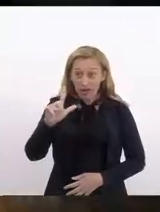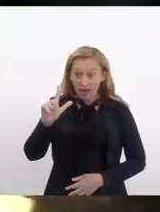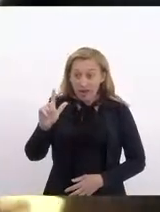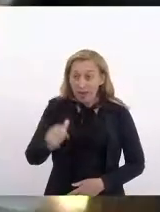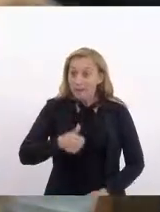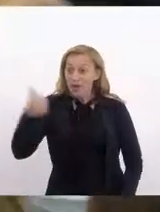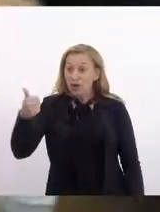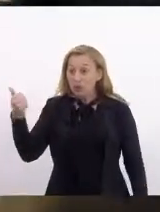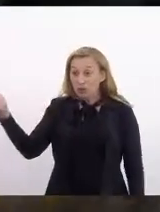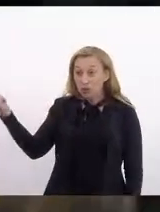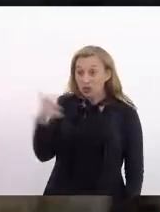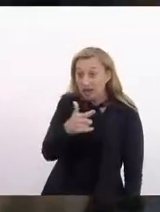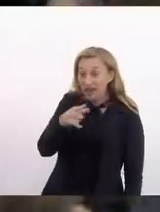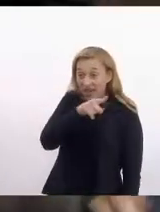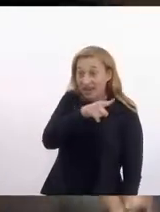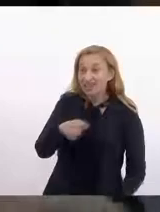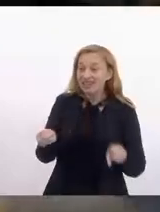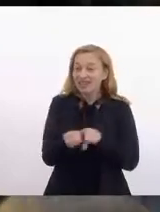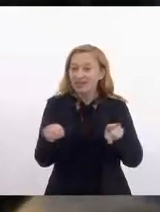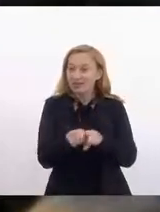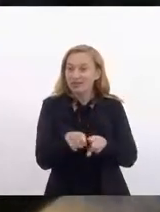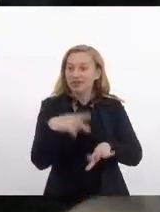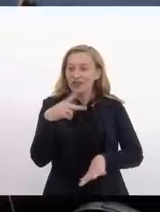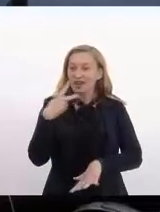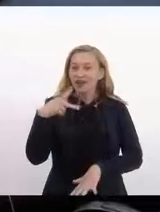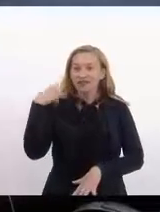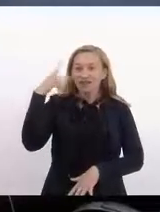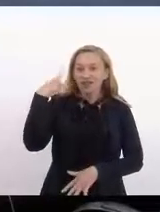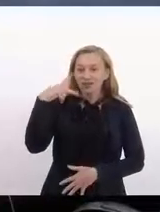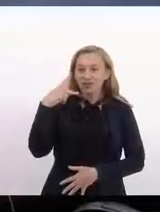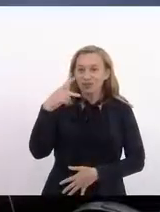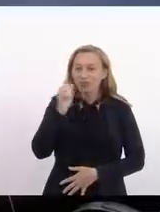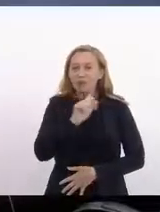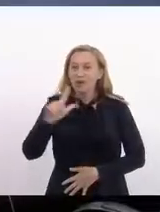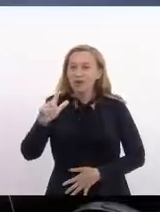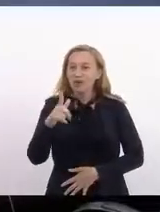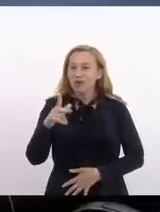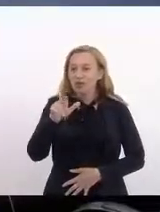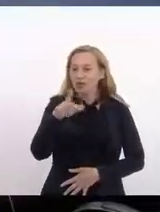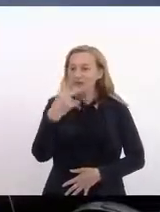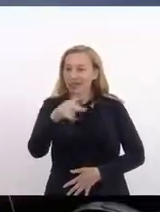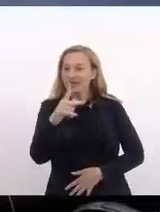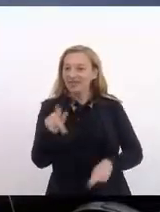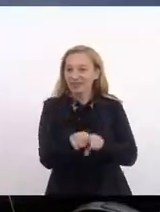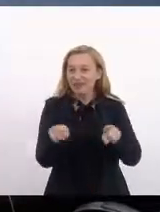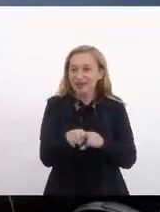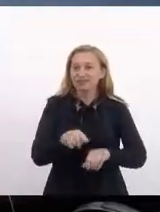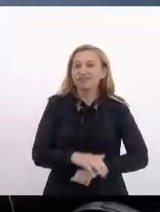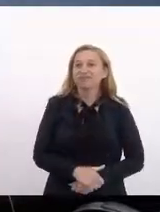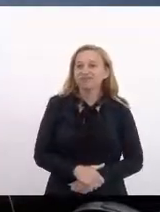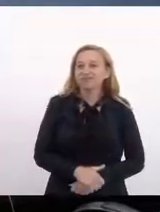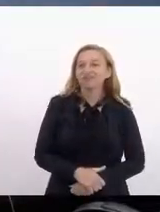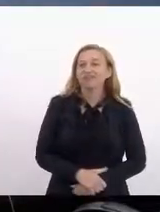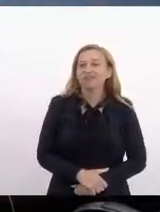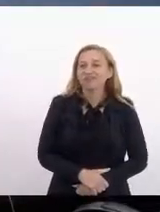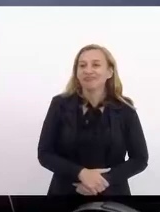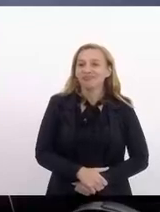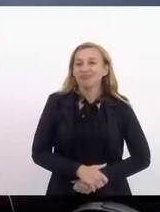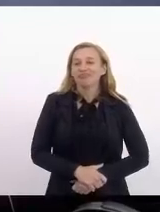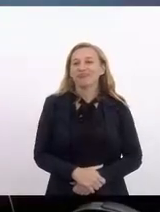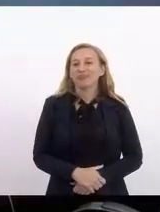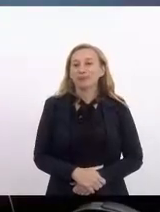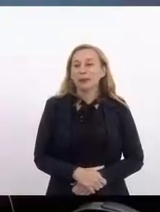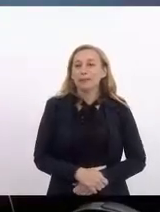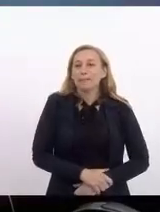é muito melhor que ele também então não se a presença do vereador poubel que é muito melhor do que o deputado poubel entendeu não